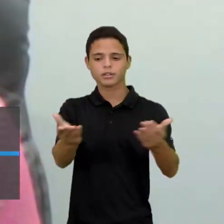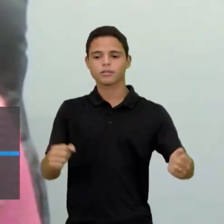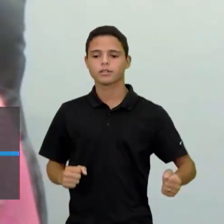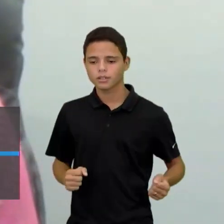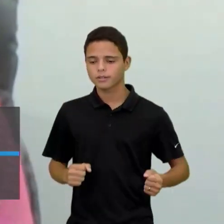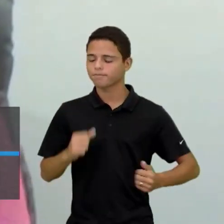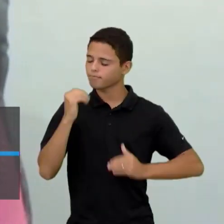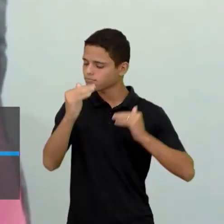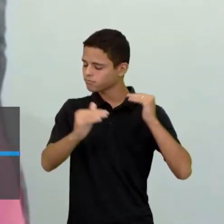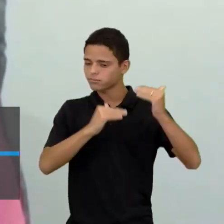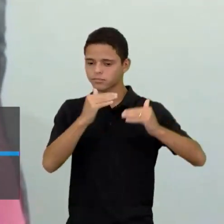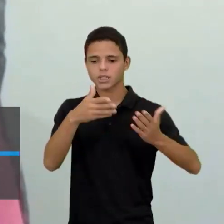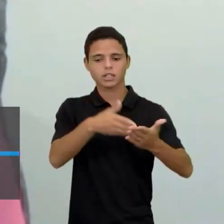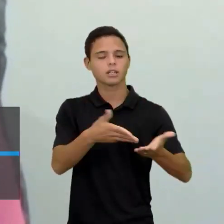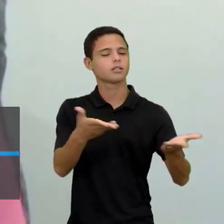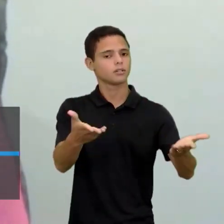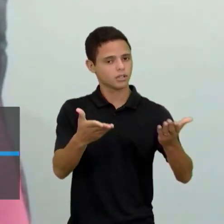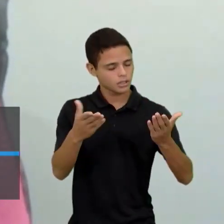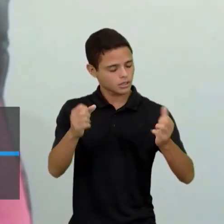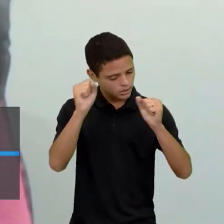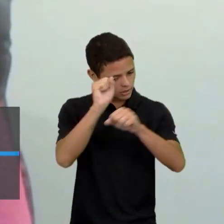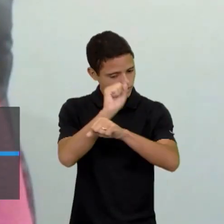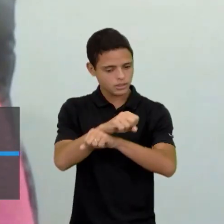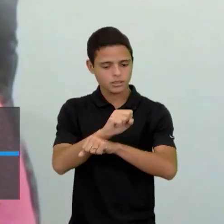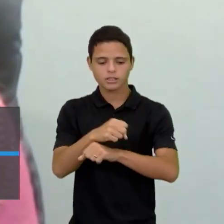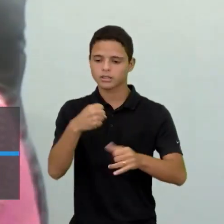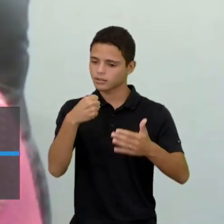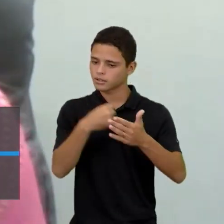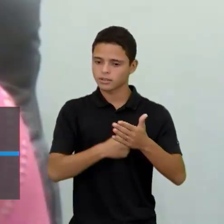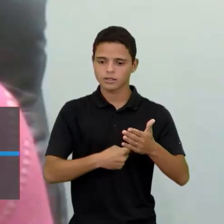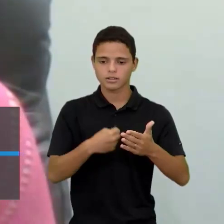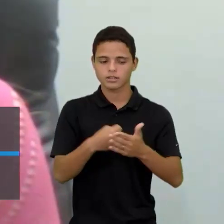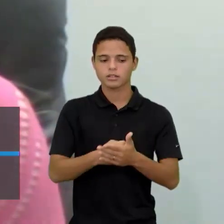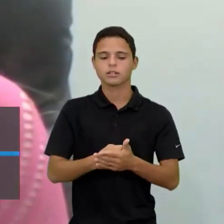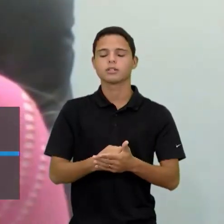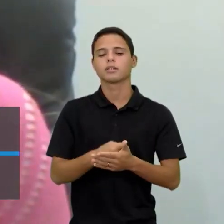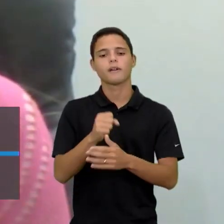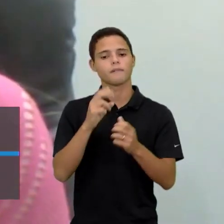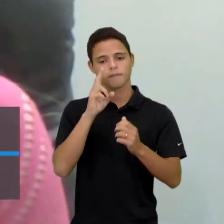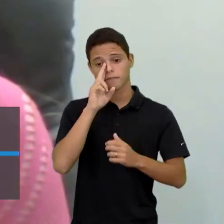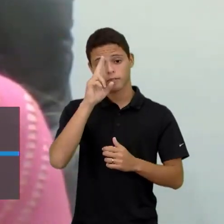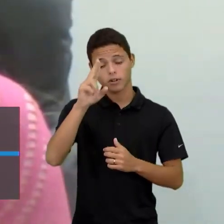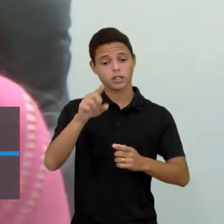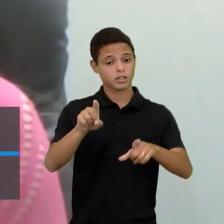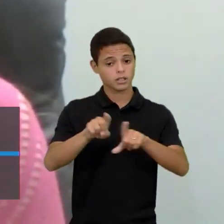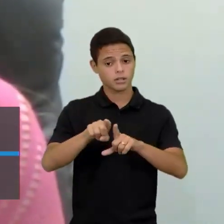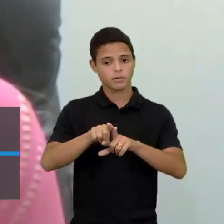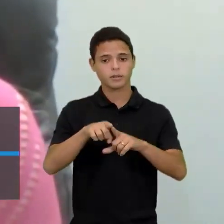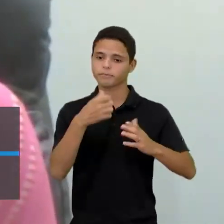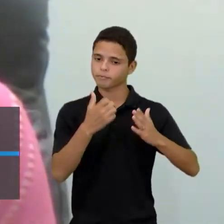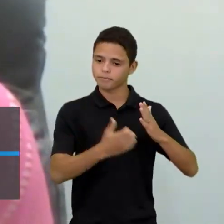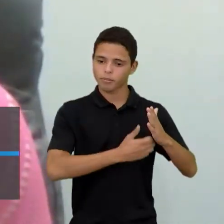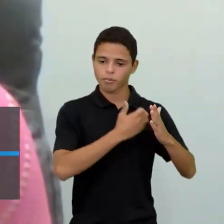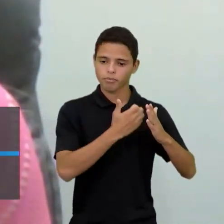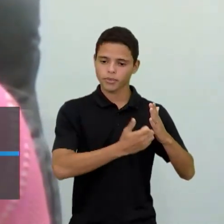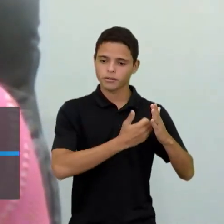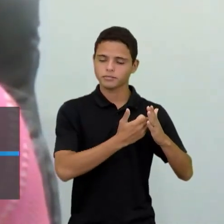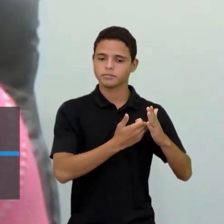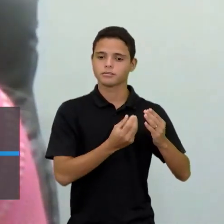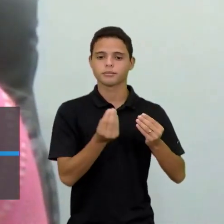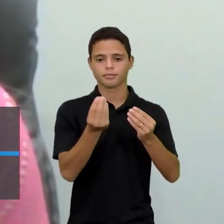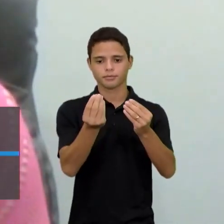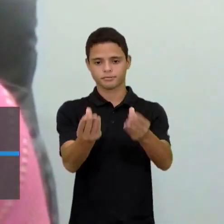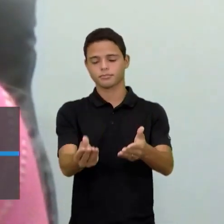até aqui. Você realmente é um guerreiro. E também vale ressaltar a questão da empresa de ter dado essa oportunidade.